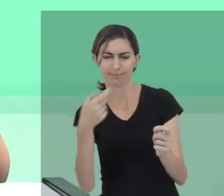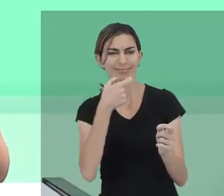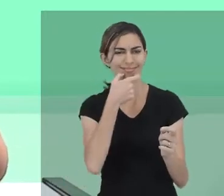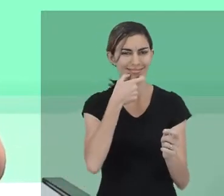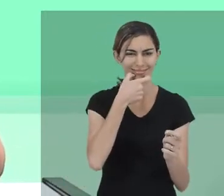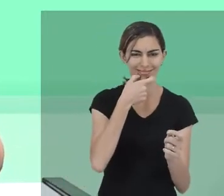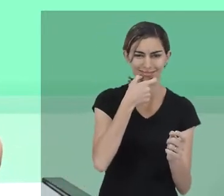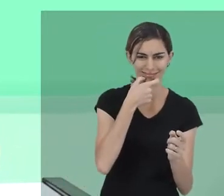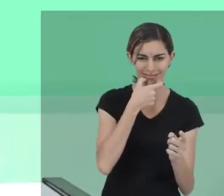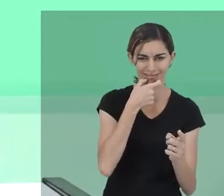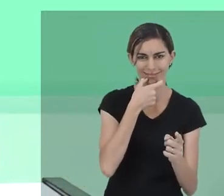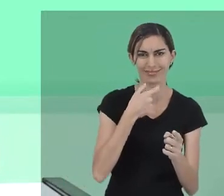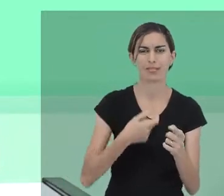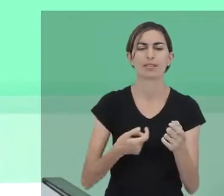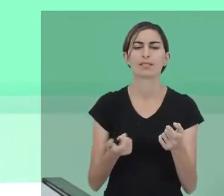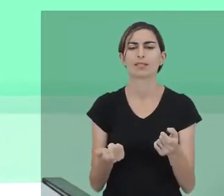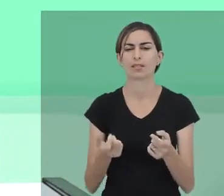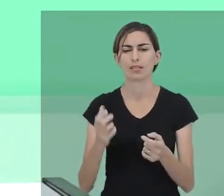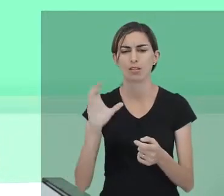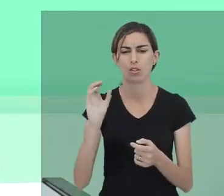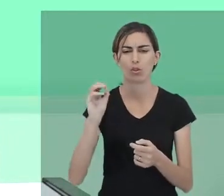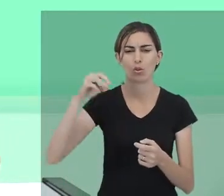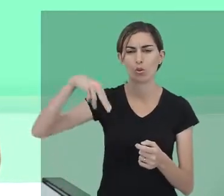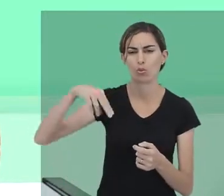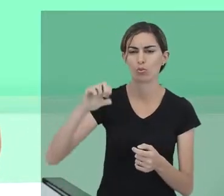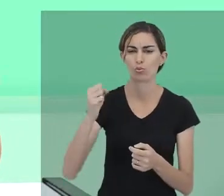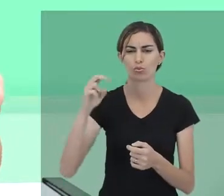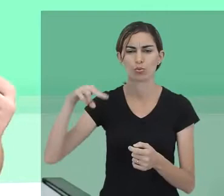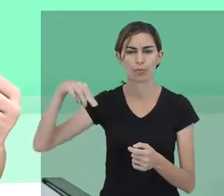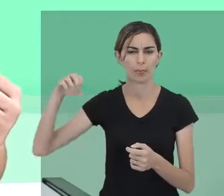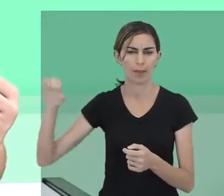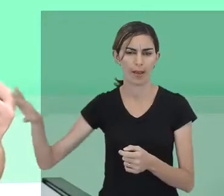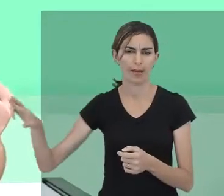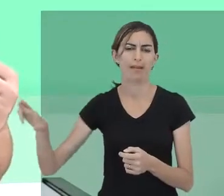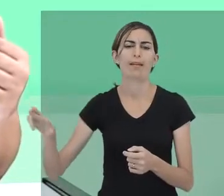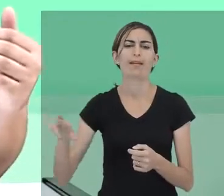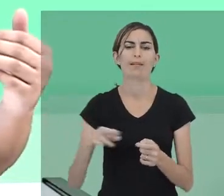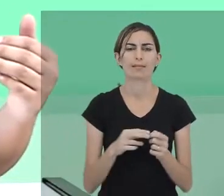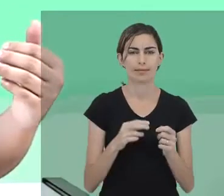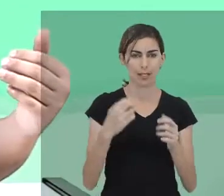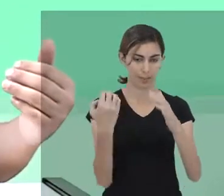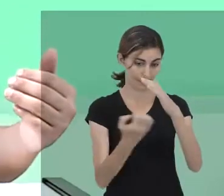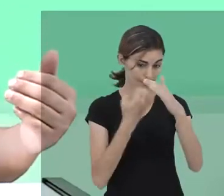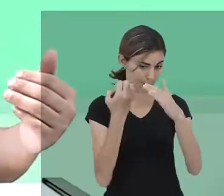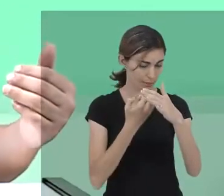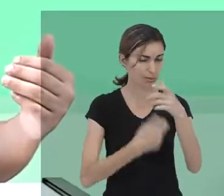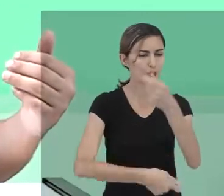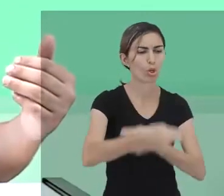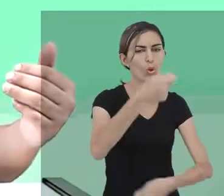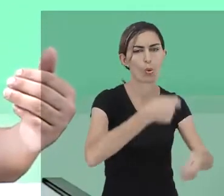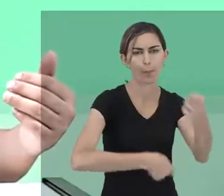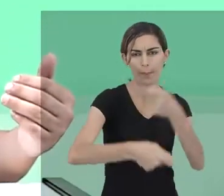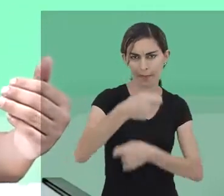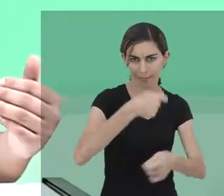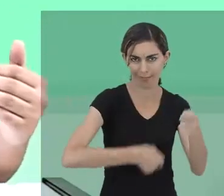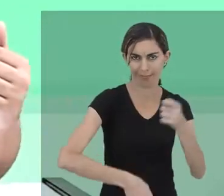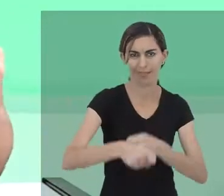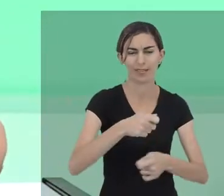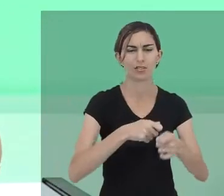B to commerce, okay? Então é a comercialização, da empresa